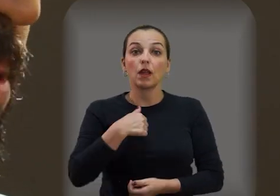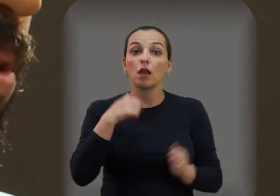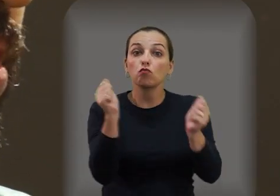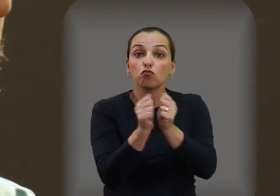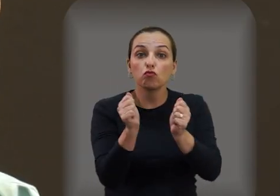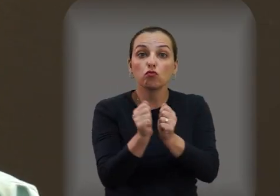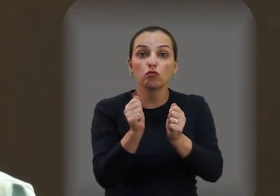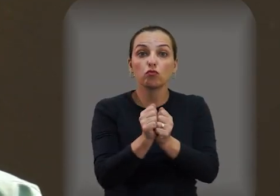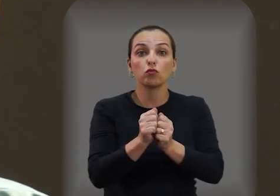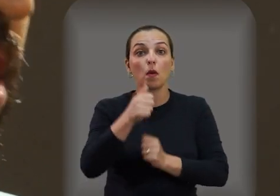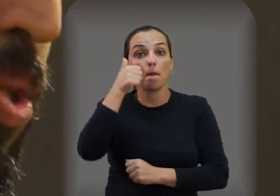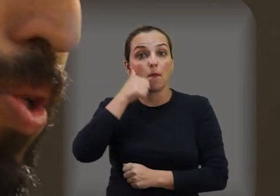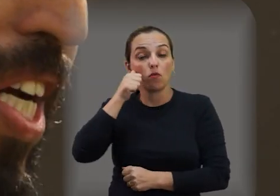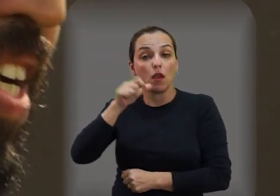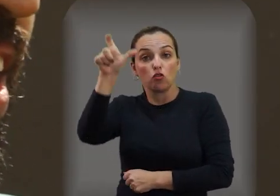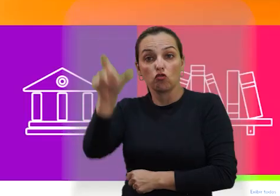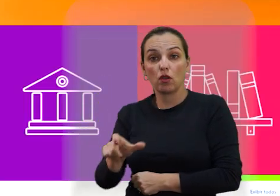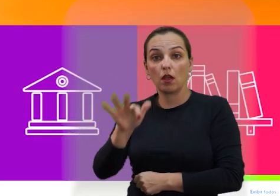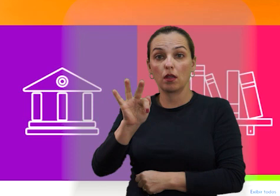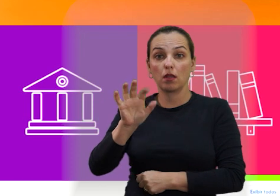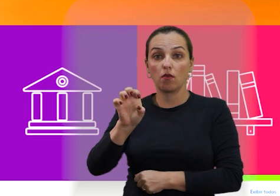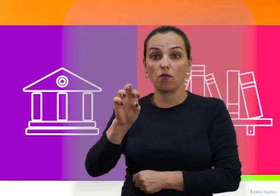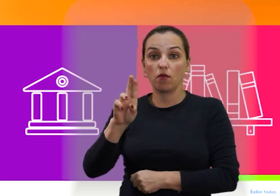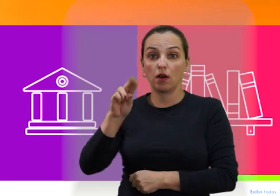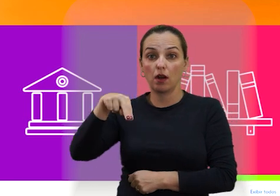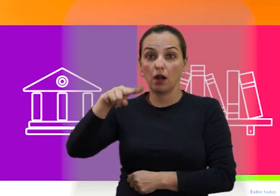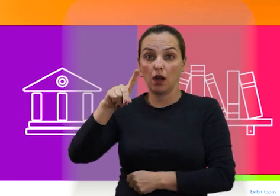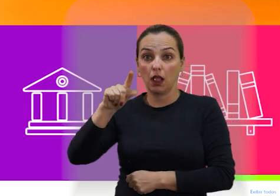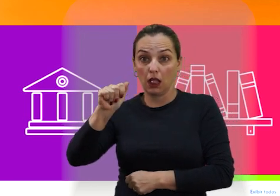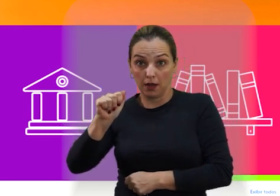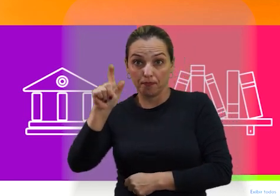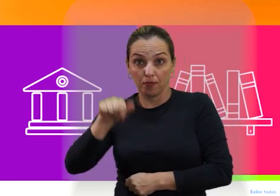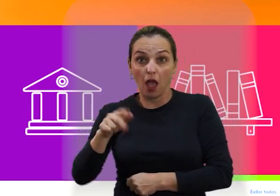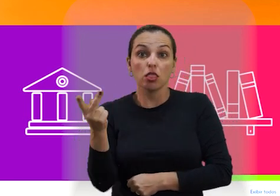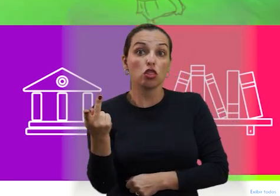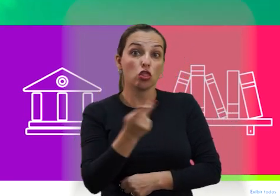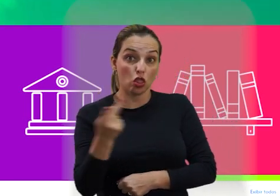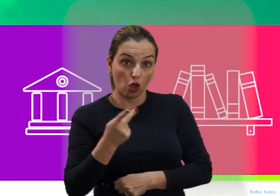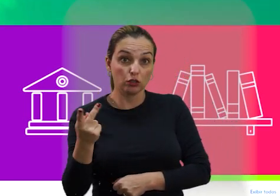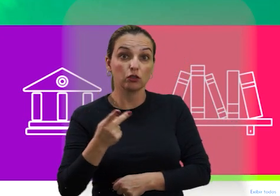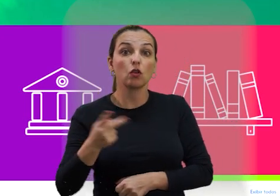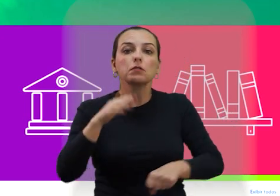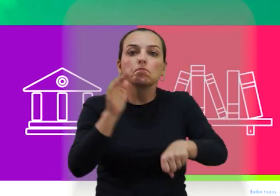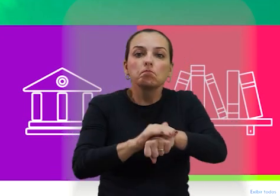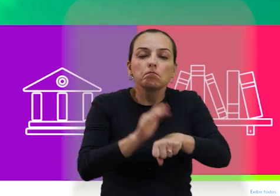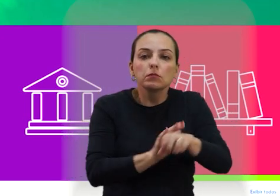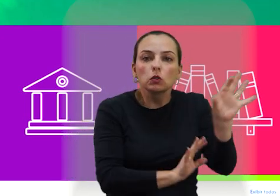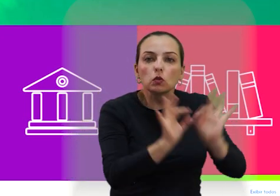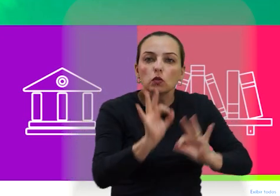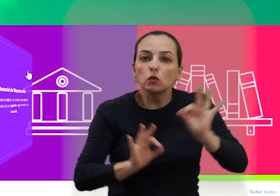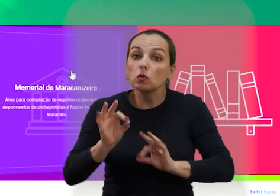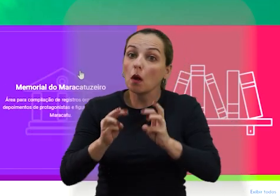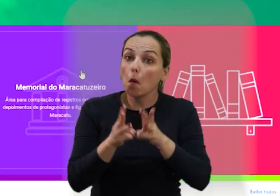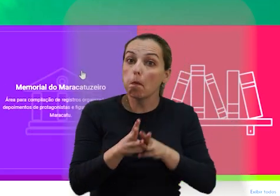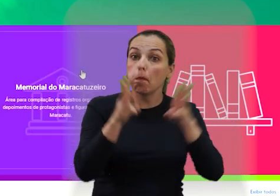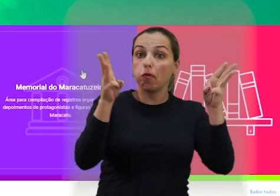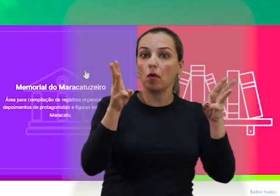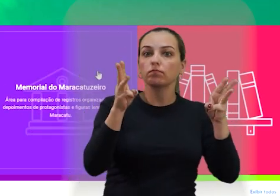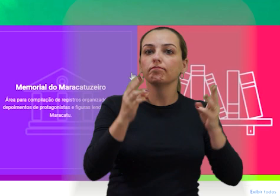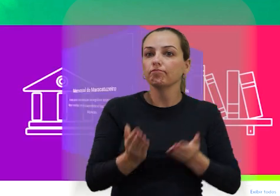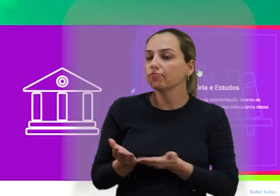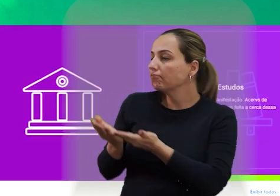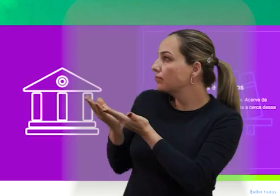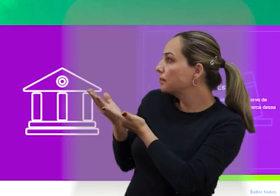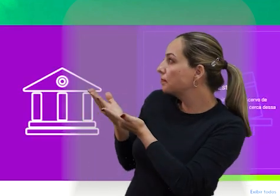Junto com uma pessoa que se chama Fernanda Echuia, a gente desenvolveu um projeto de forma independente que se chama Maracatuteca. É uma